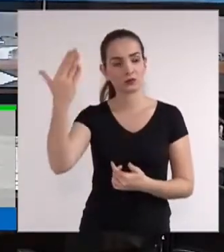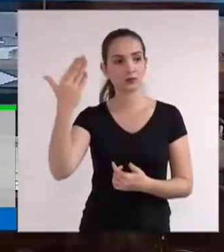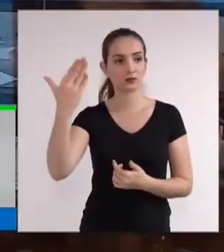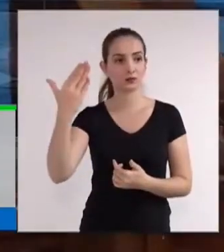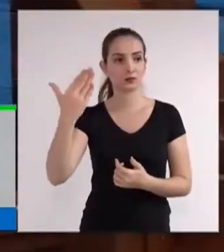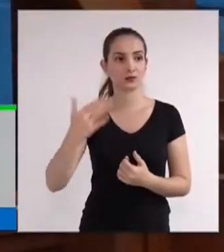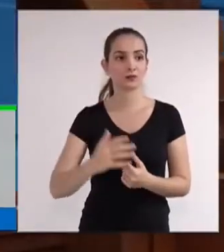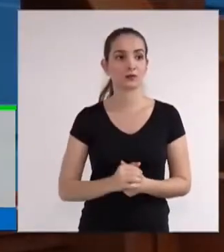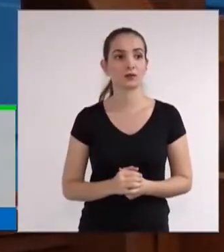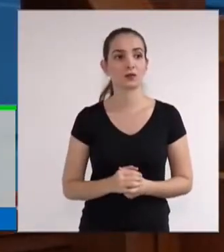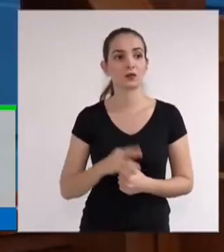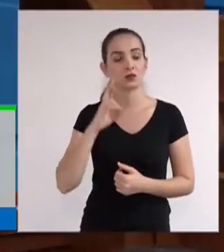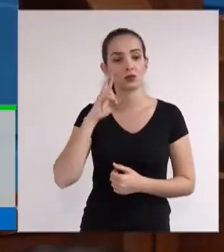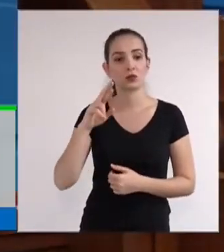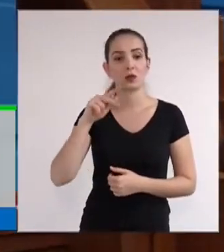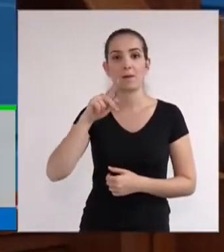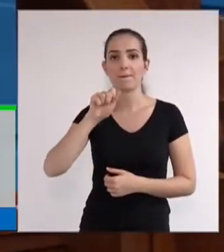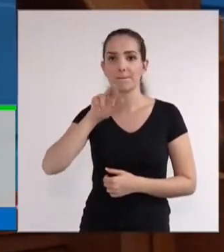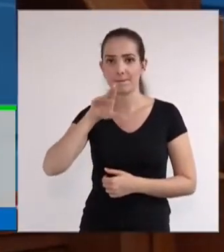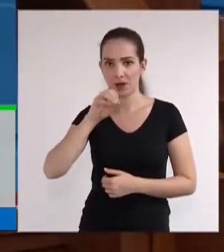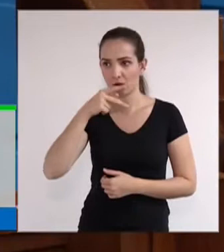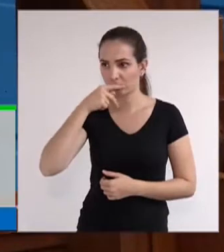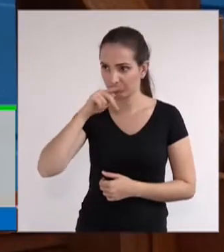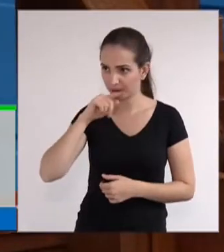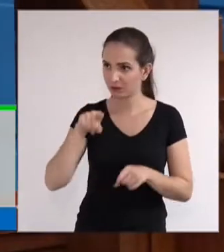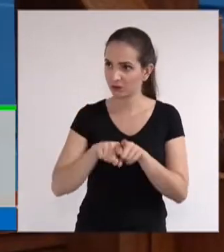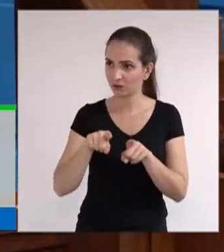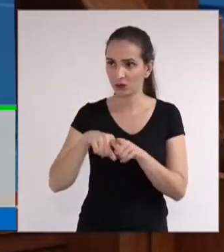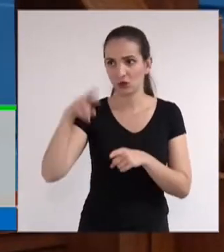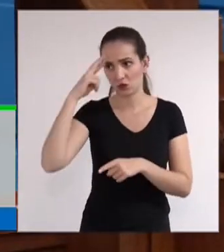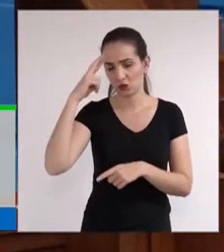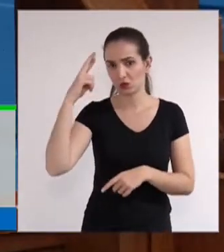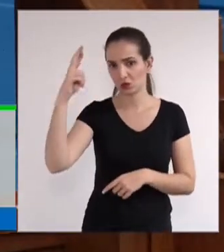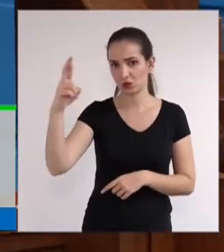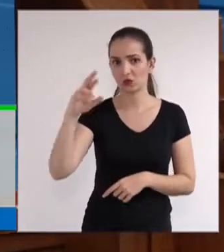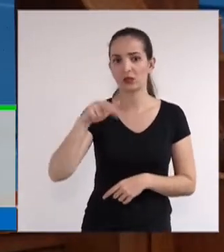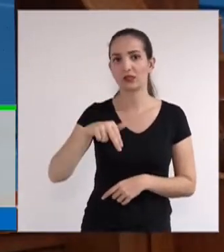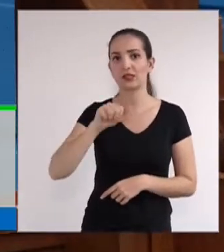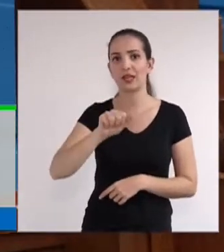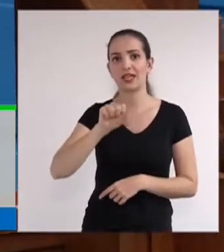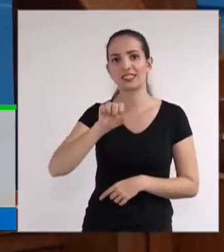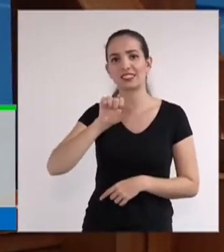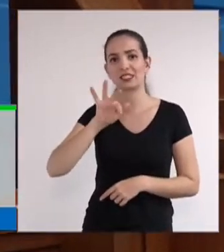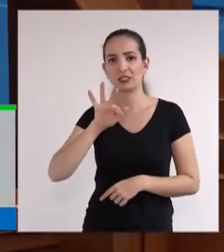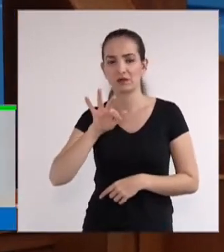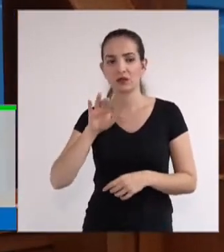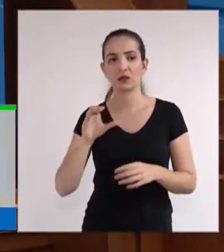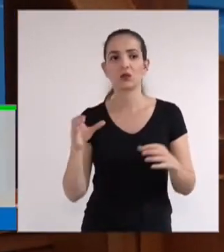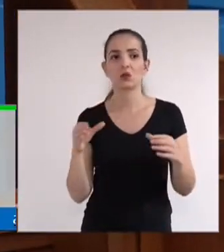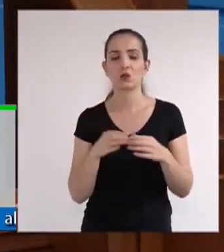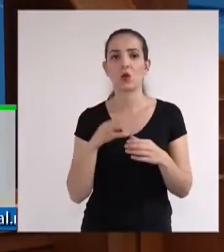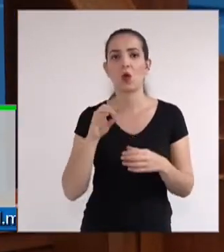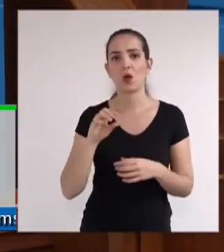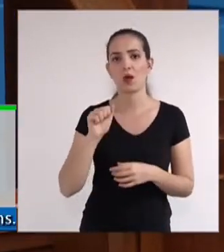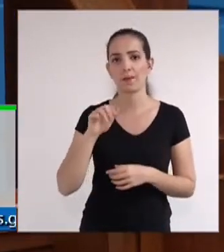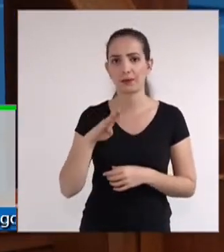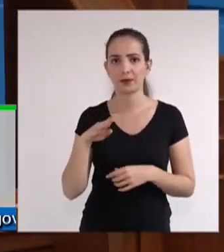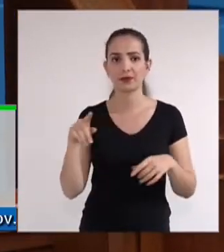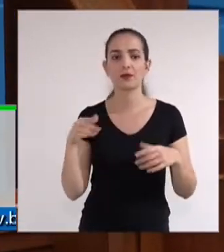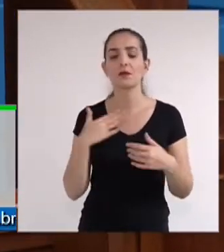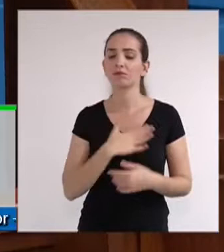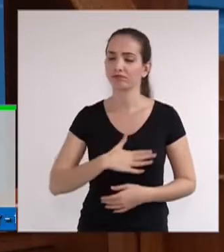agradeço o Dr. Paulo, agradeço o Dr. Nassif, da Comissão Eleitoral da OAB. Um prazer